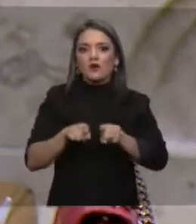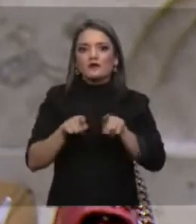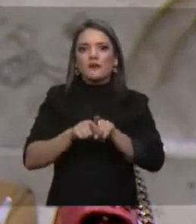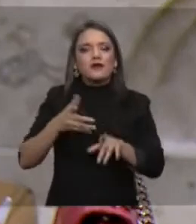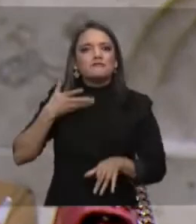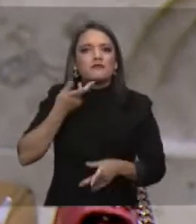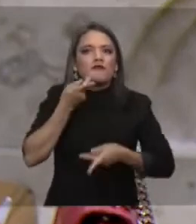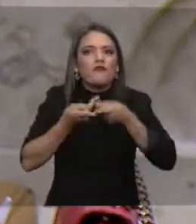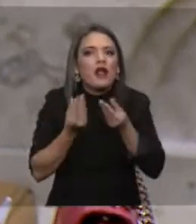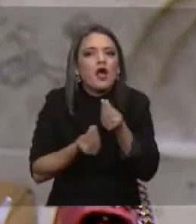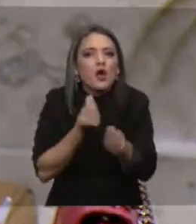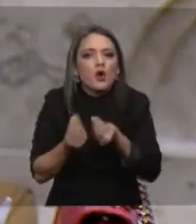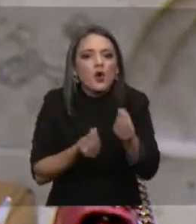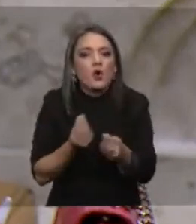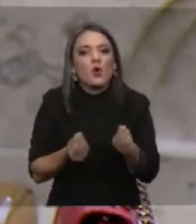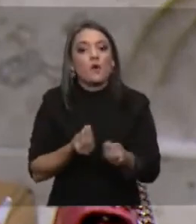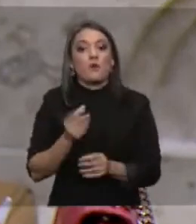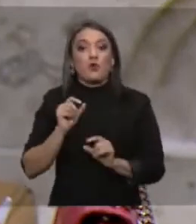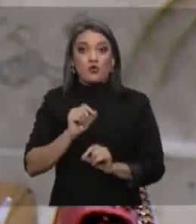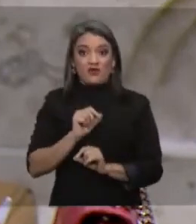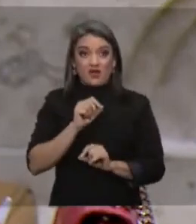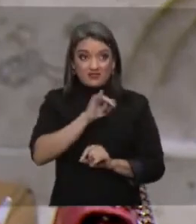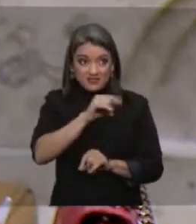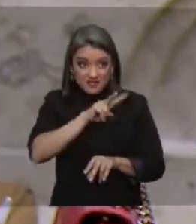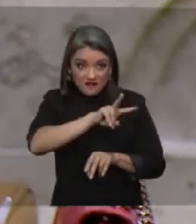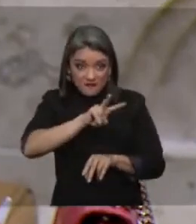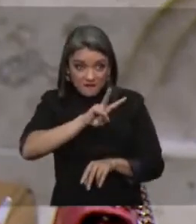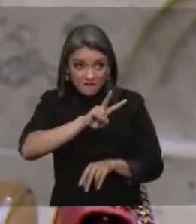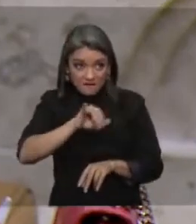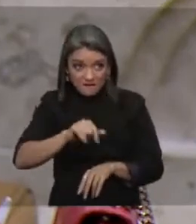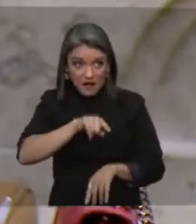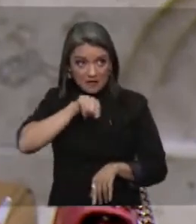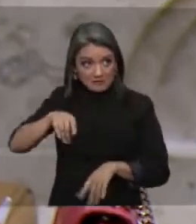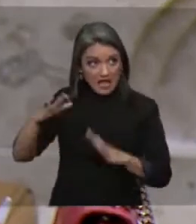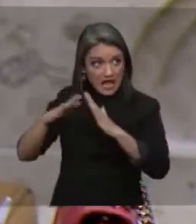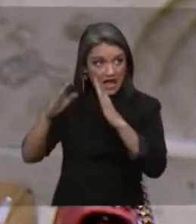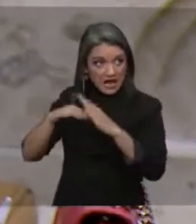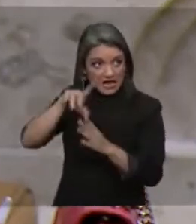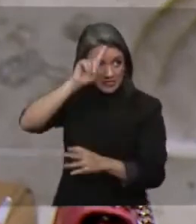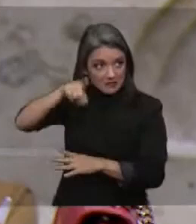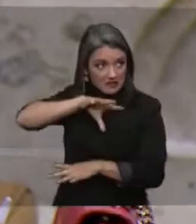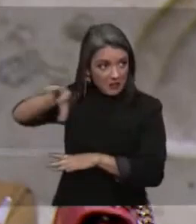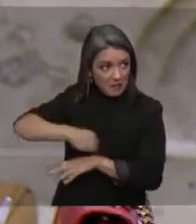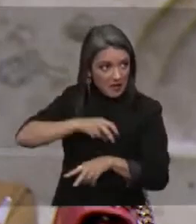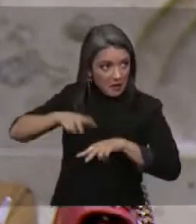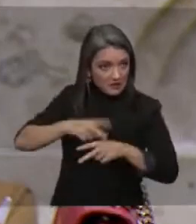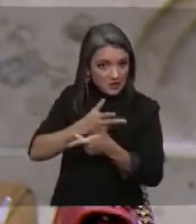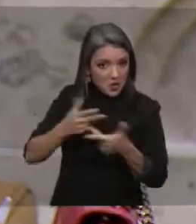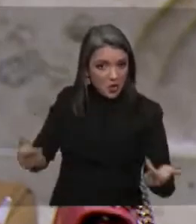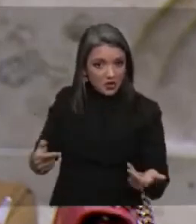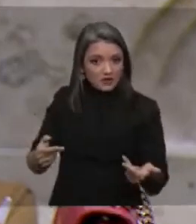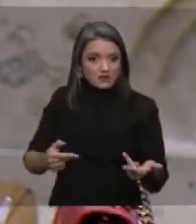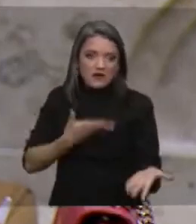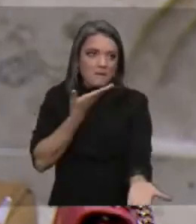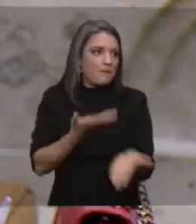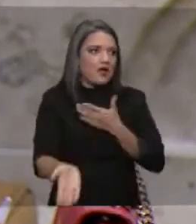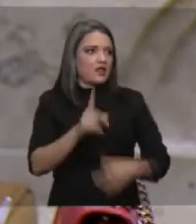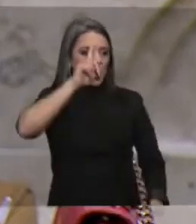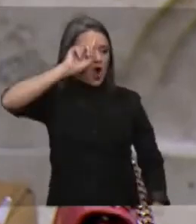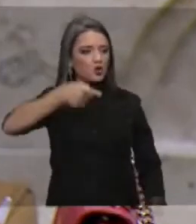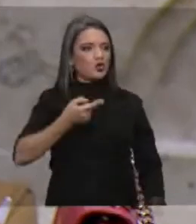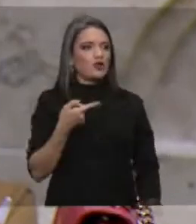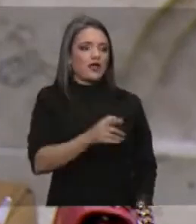suas palavras, que eventual medida de busca e apreensão à sua residência implicaria a queda da autoridade, disse